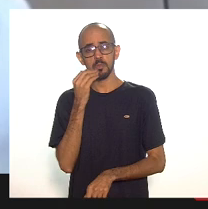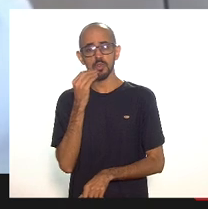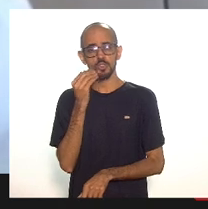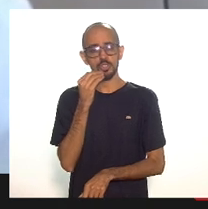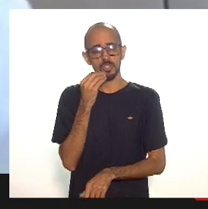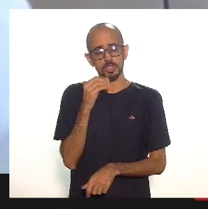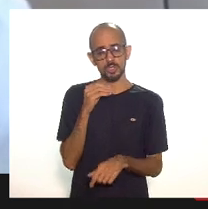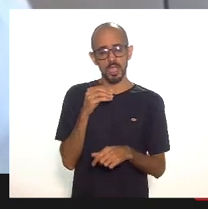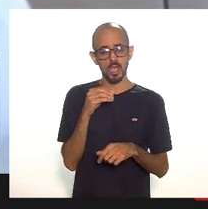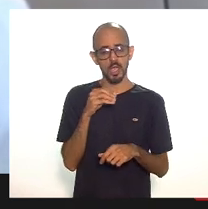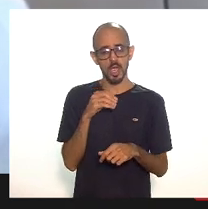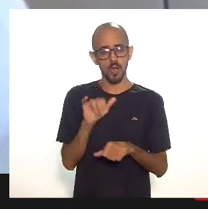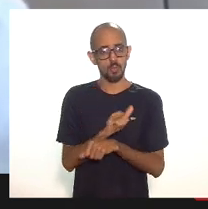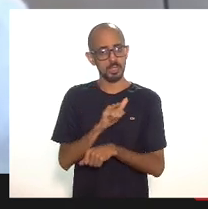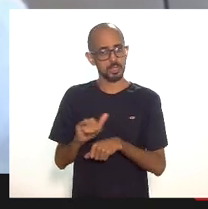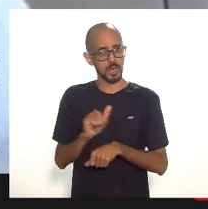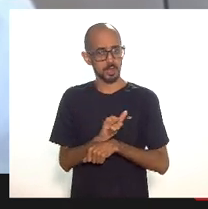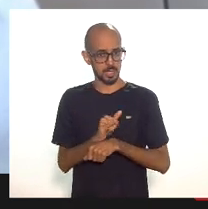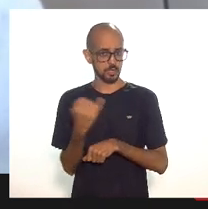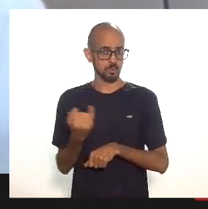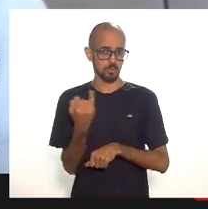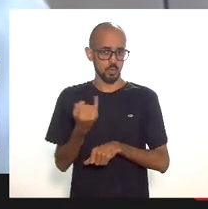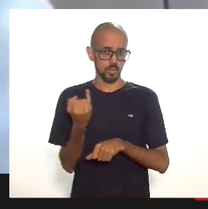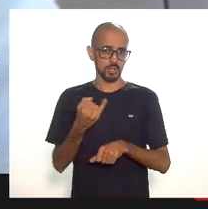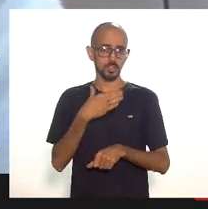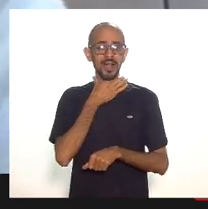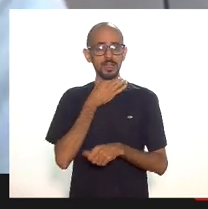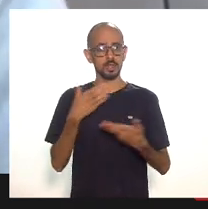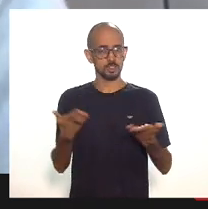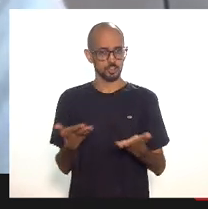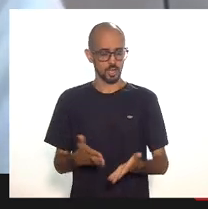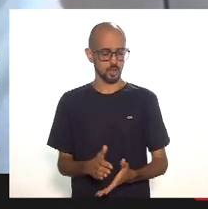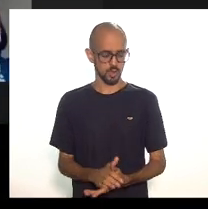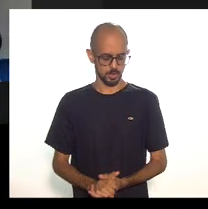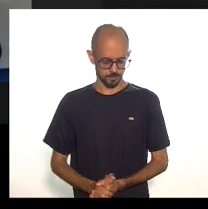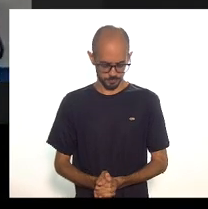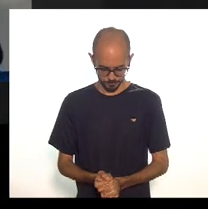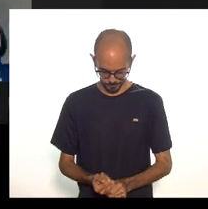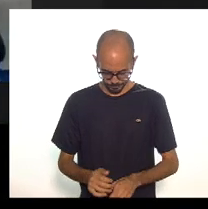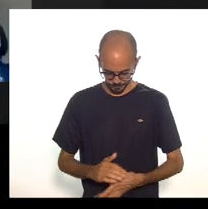atenuação da crise sanitária que a gente está vivendo. É isso.